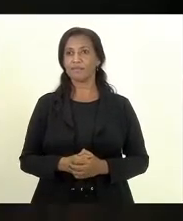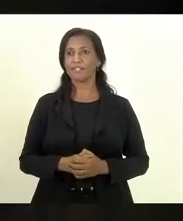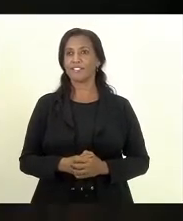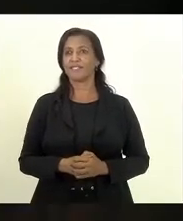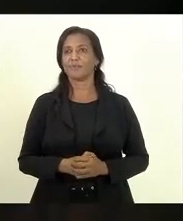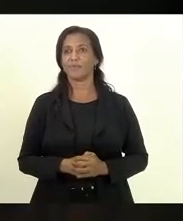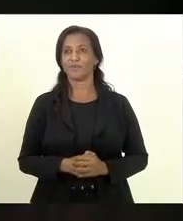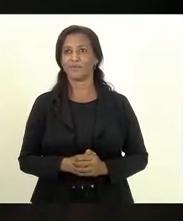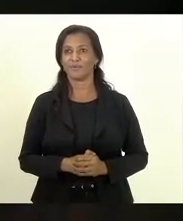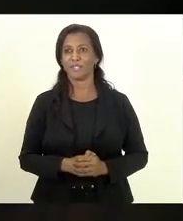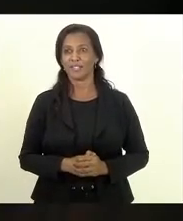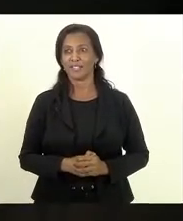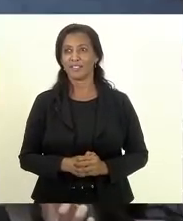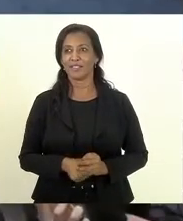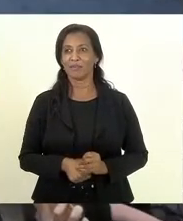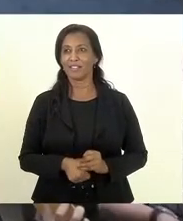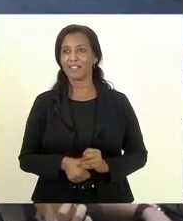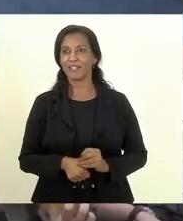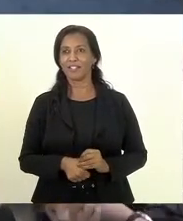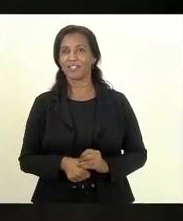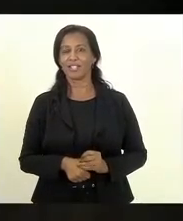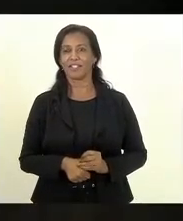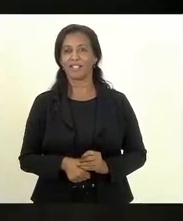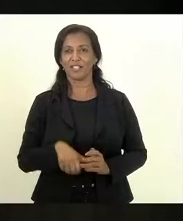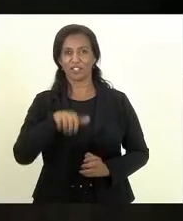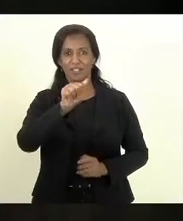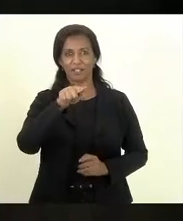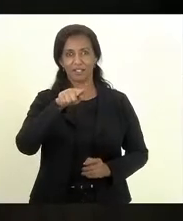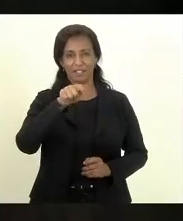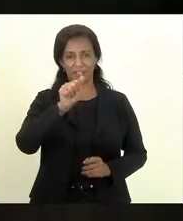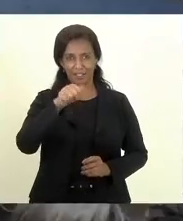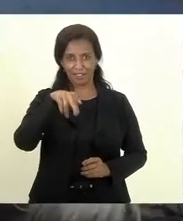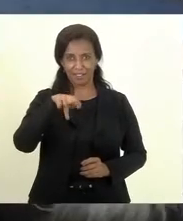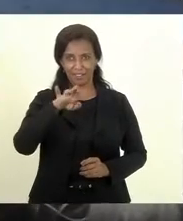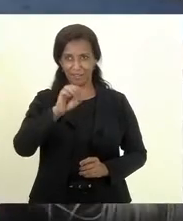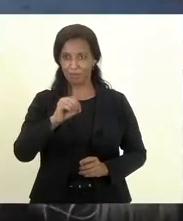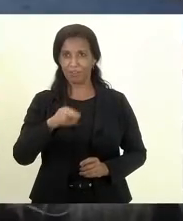Deputado Anderson Alexandre. Deputado Márcio Pacheco.